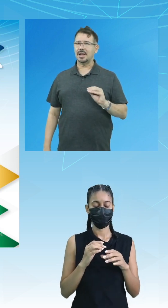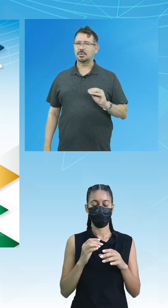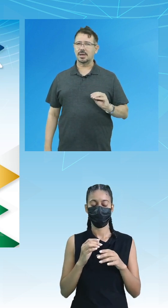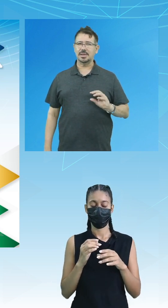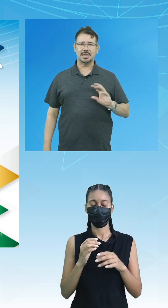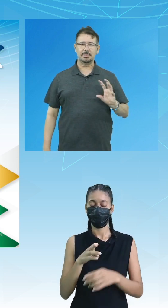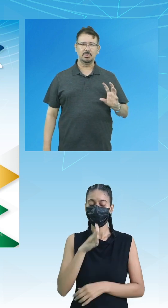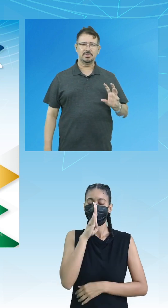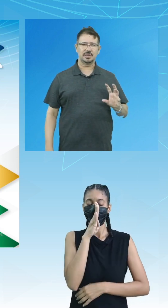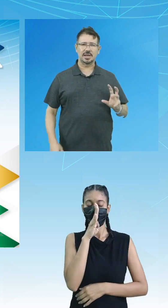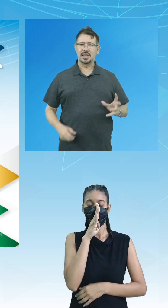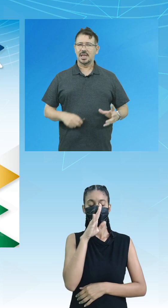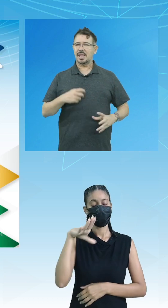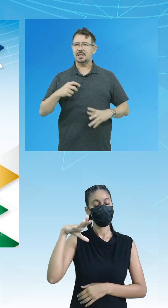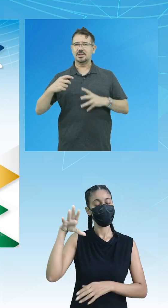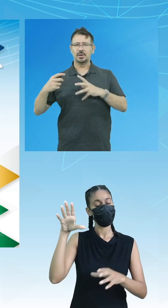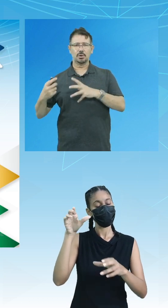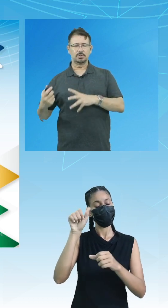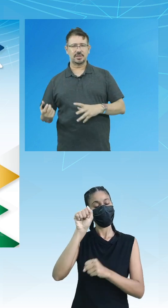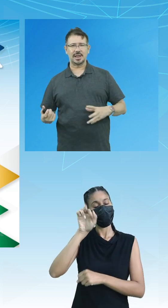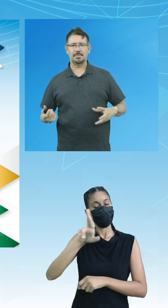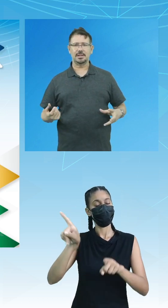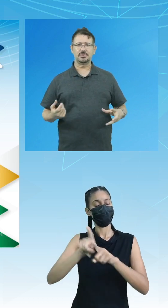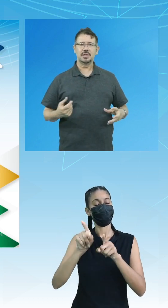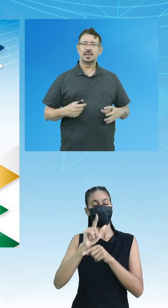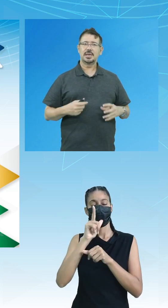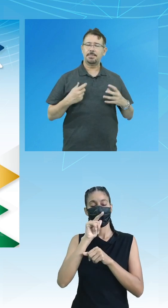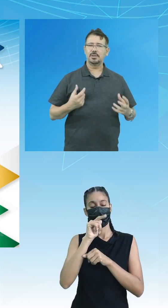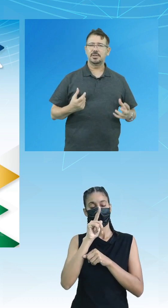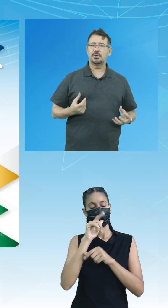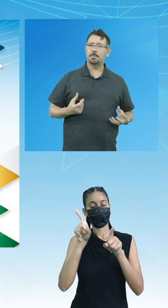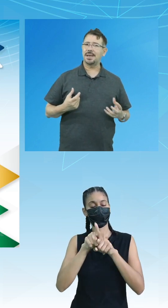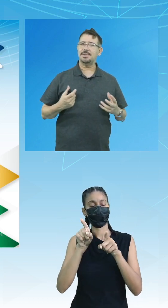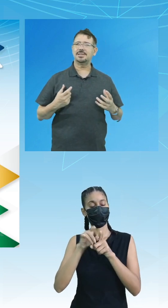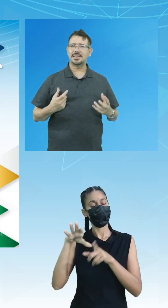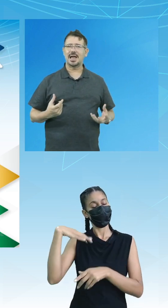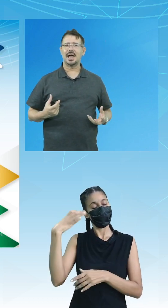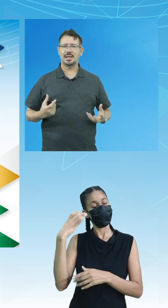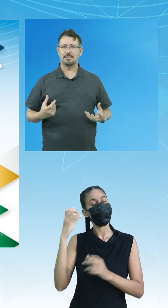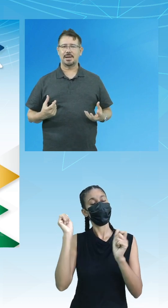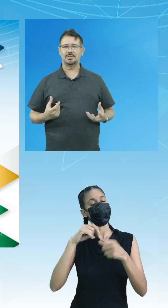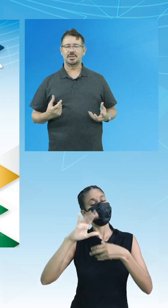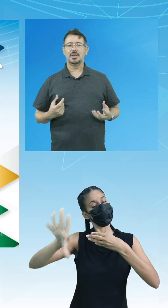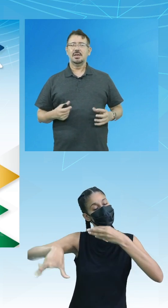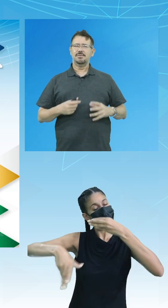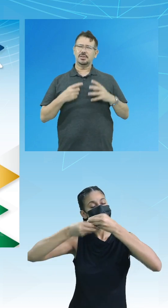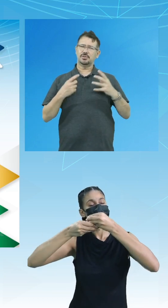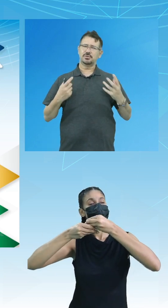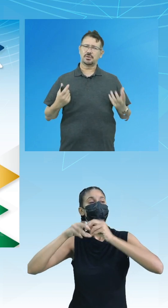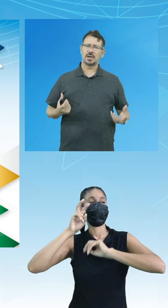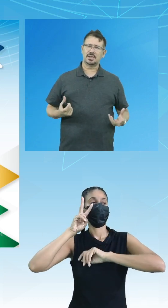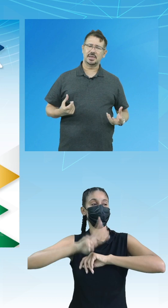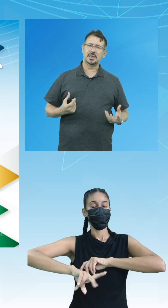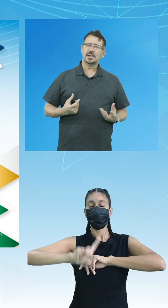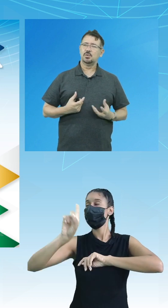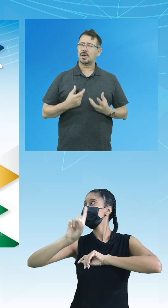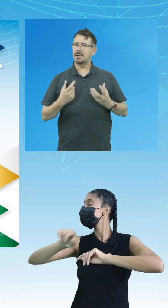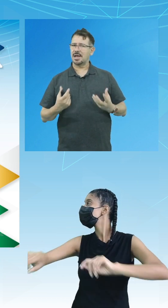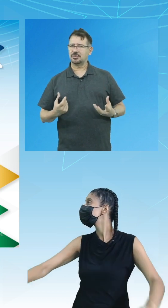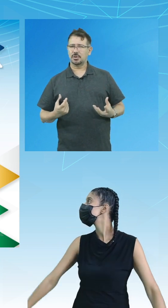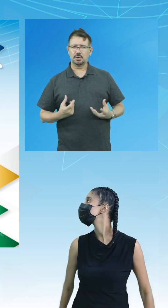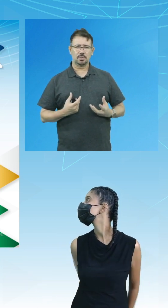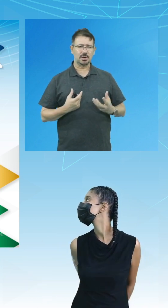da água e da música, entre outros elementos que podem complementar a imagem. Vejam só aqui,